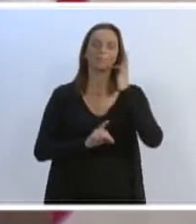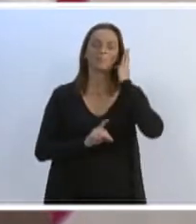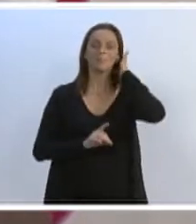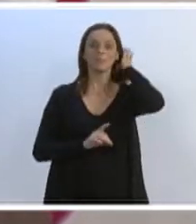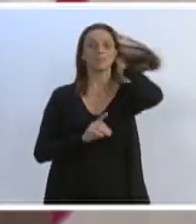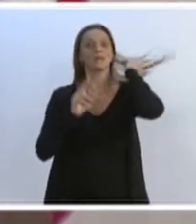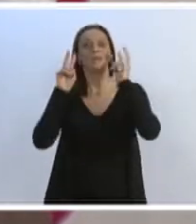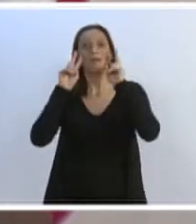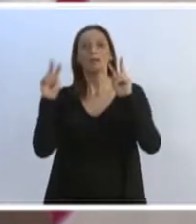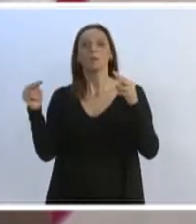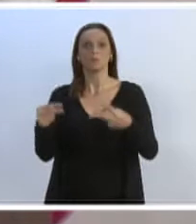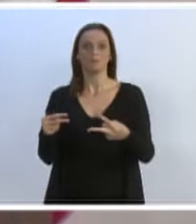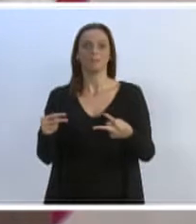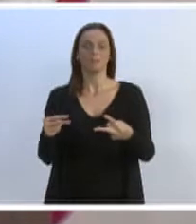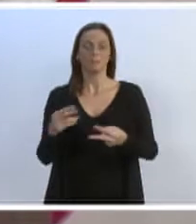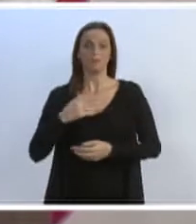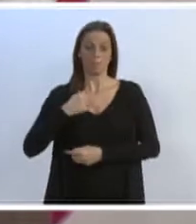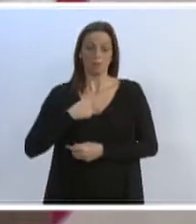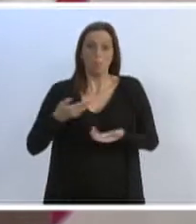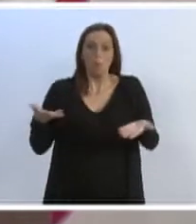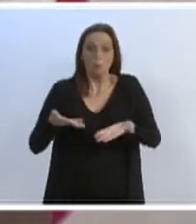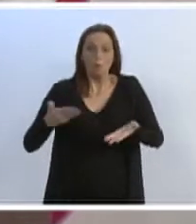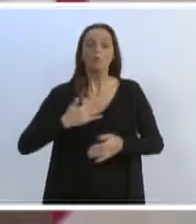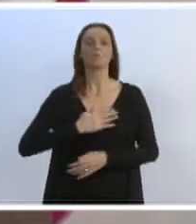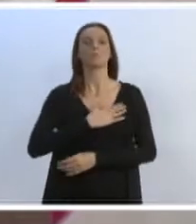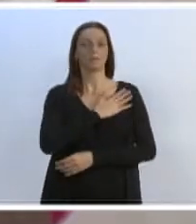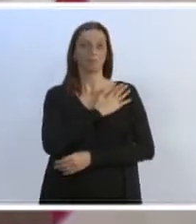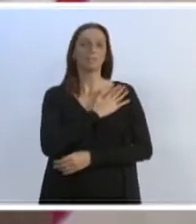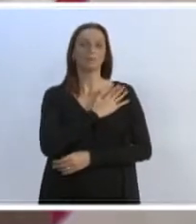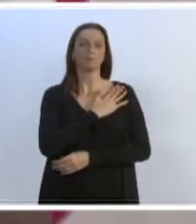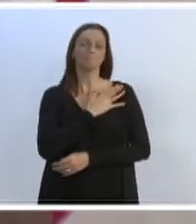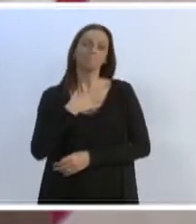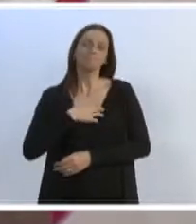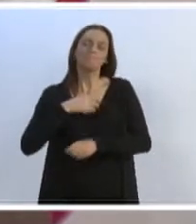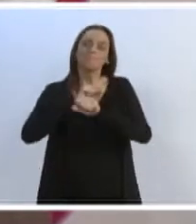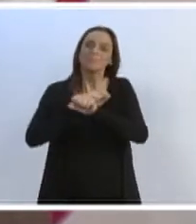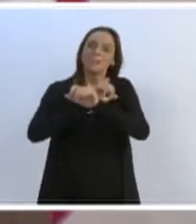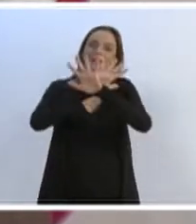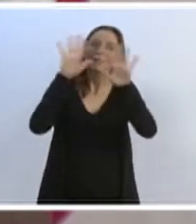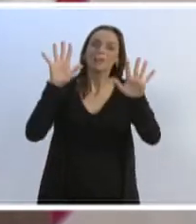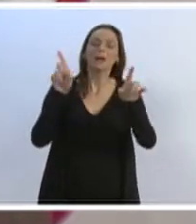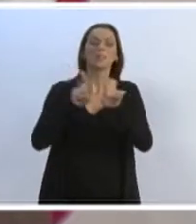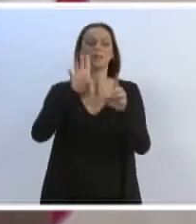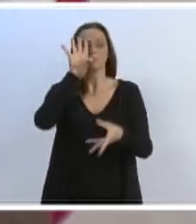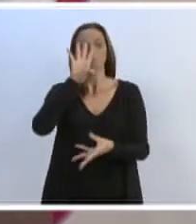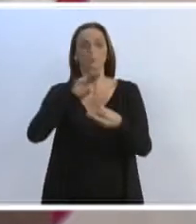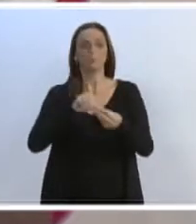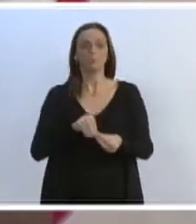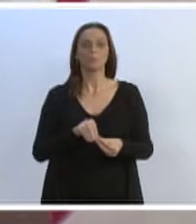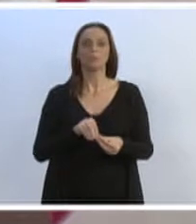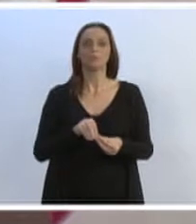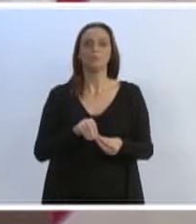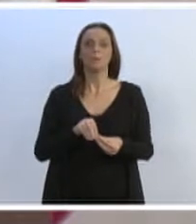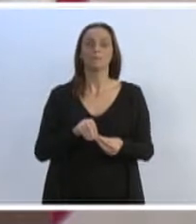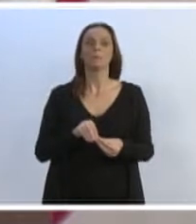né, às vezes o que se esquece, o que se lembra, sempre é uma questão de escolha. Às vezes